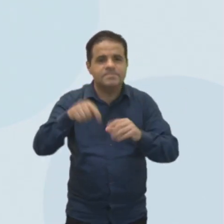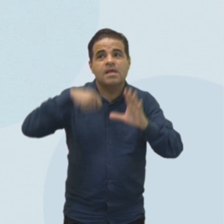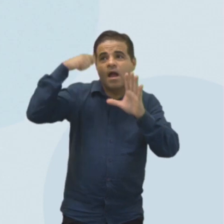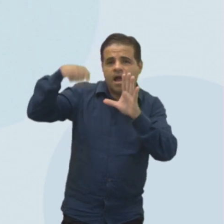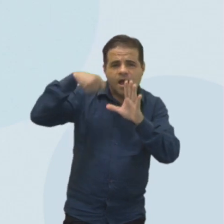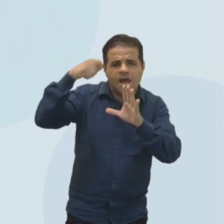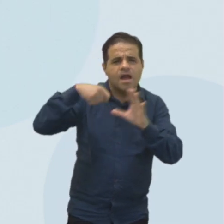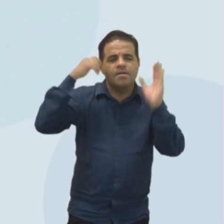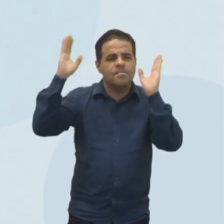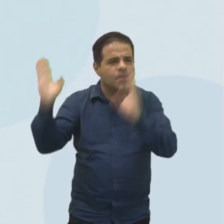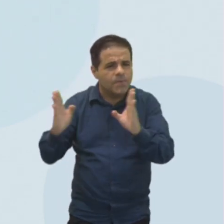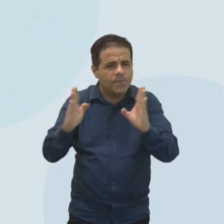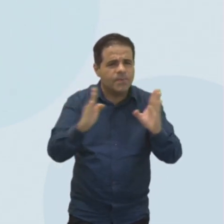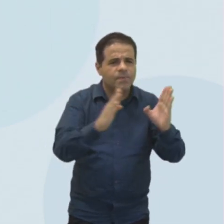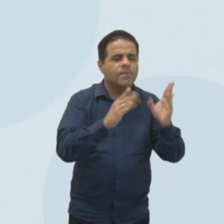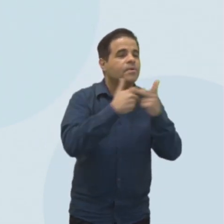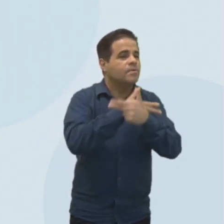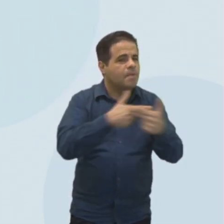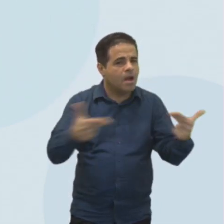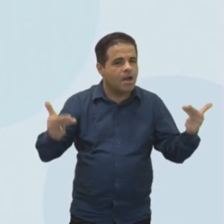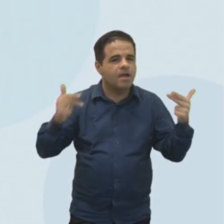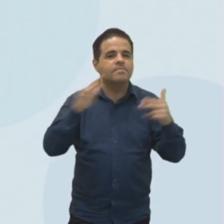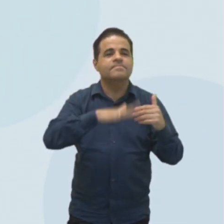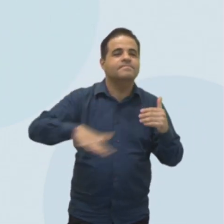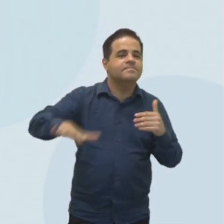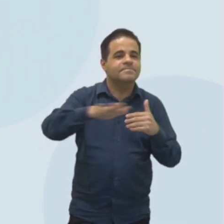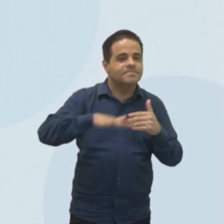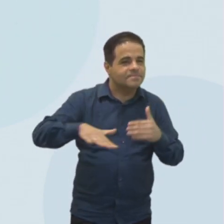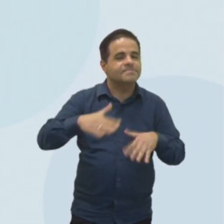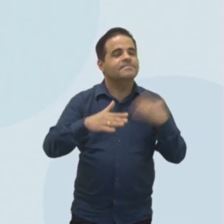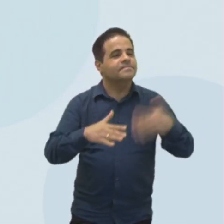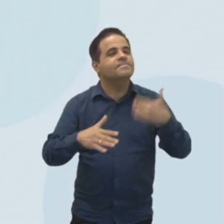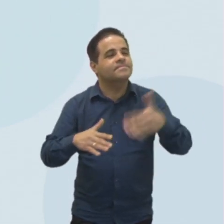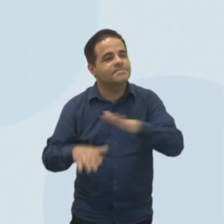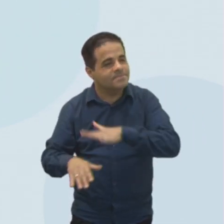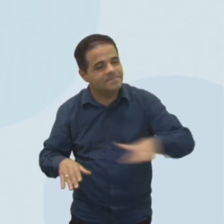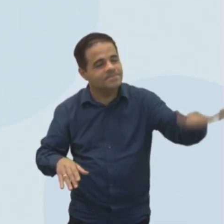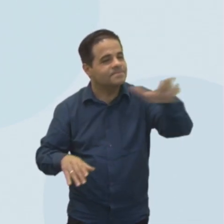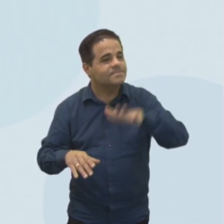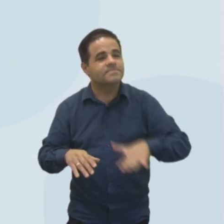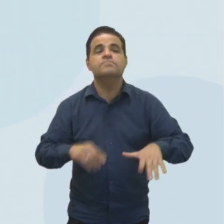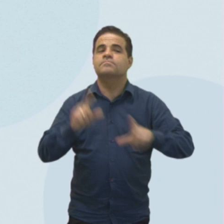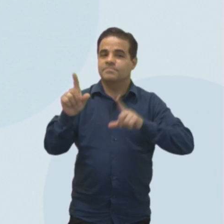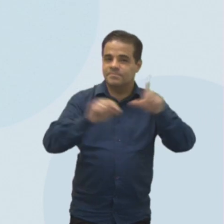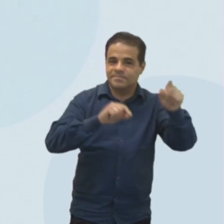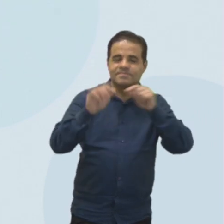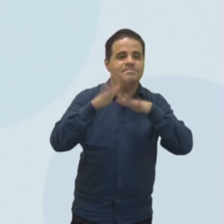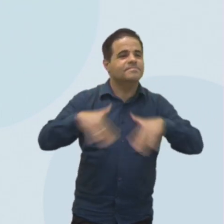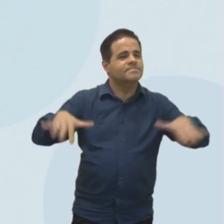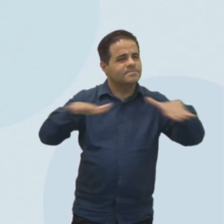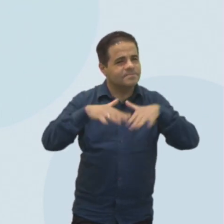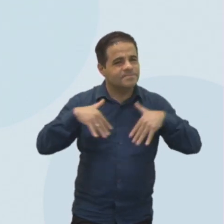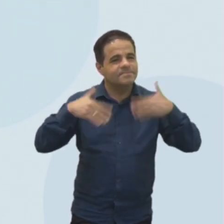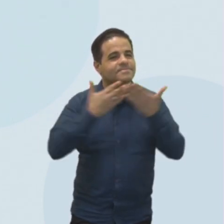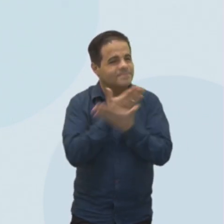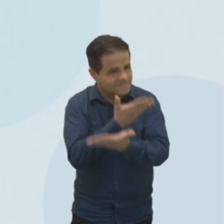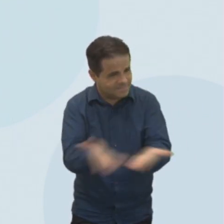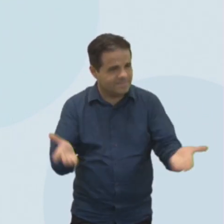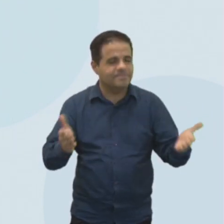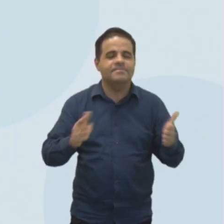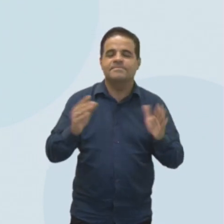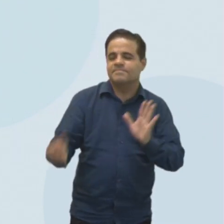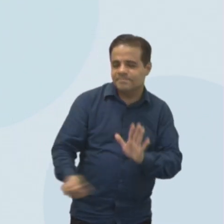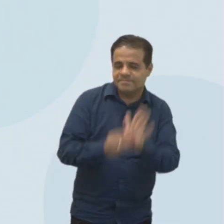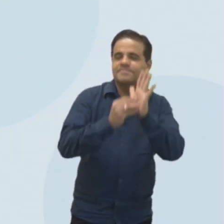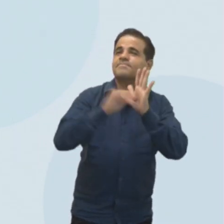né? Que também é algo que a gente também pode pensar. Se você quer um plano geral, é outro formato. Se você quer apenas